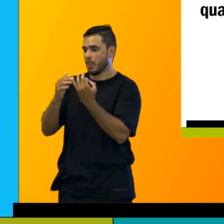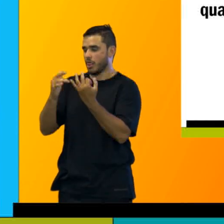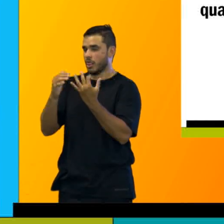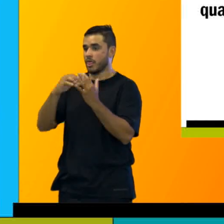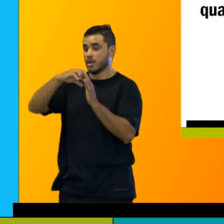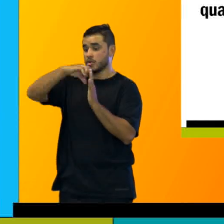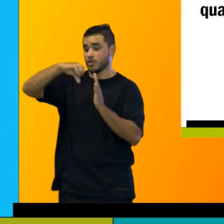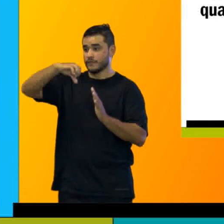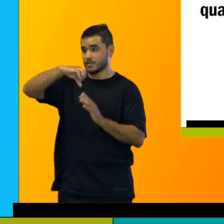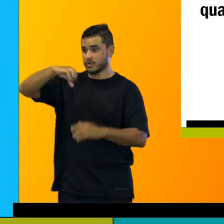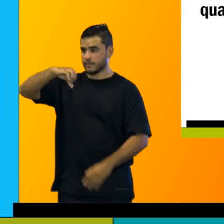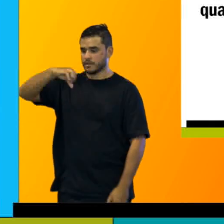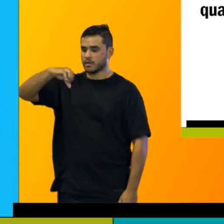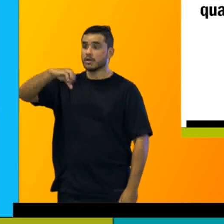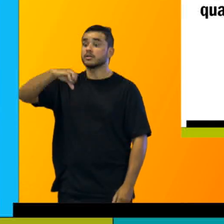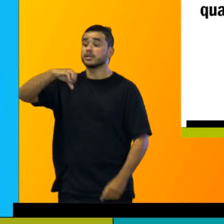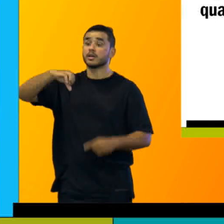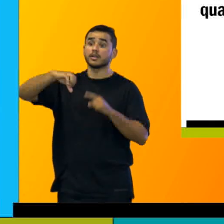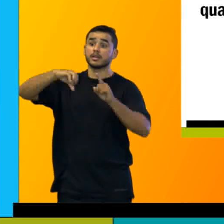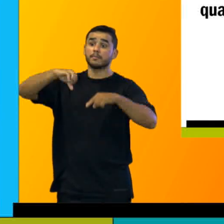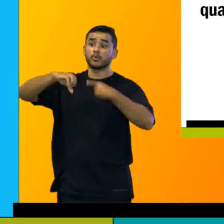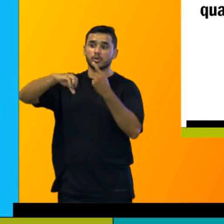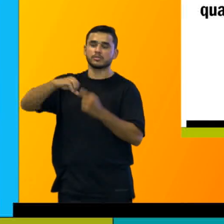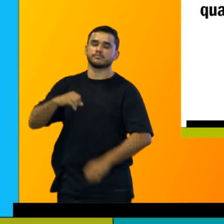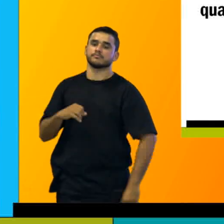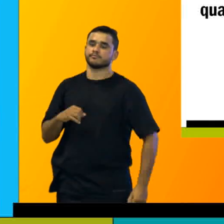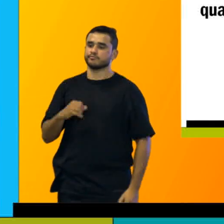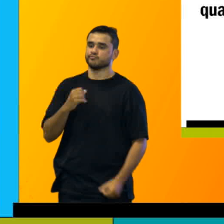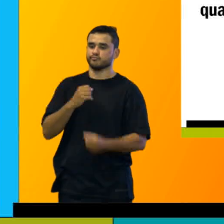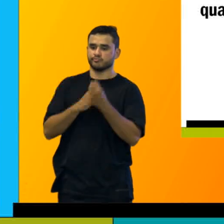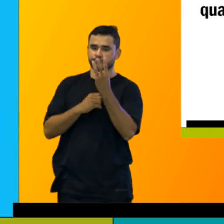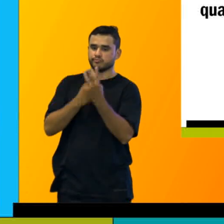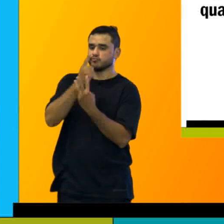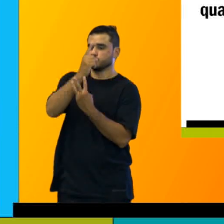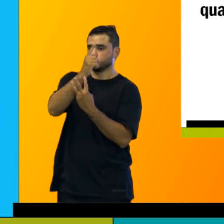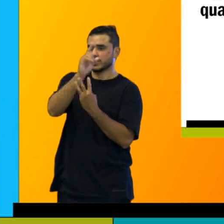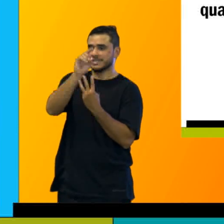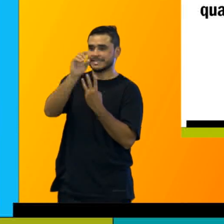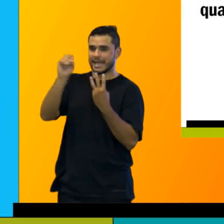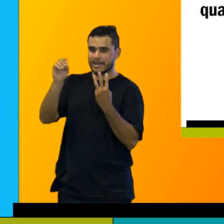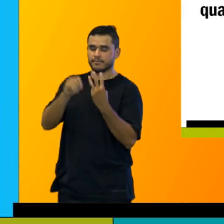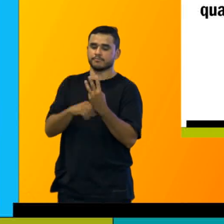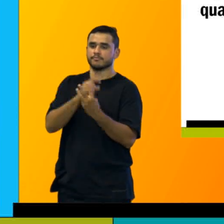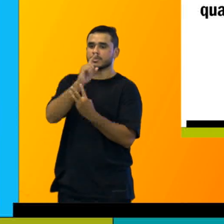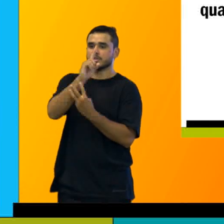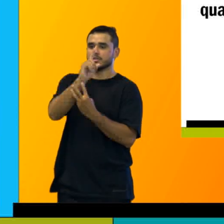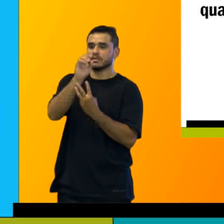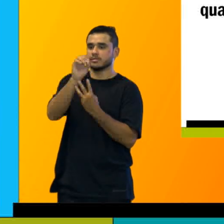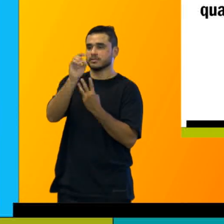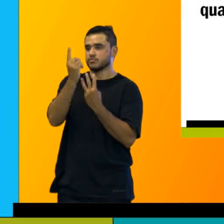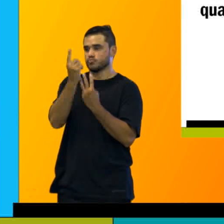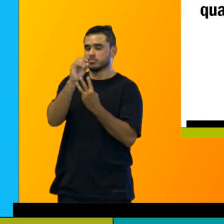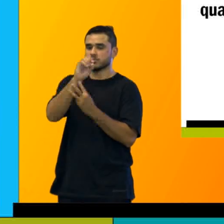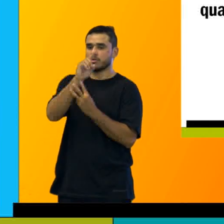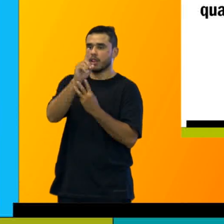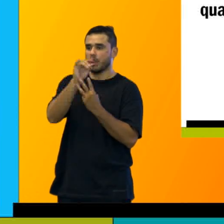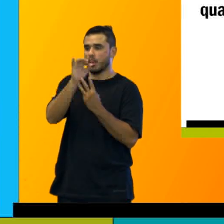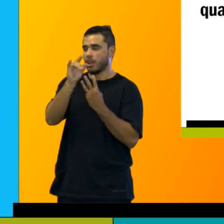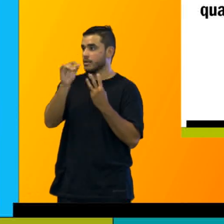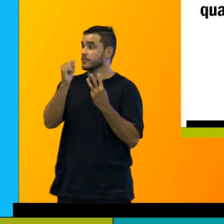3 algarismos, ó. 1, 0, 0. 1, 0, 1. Aí vai até 999. E aí vamos